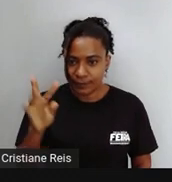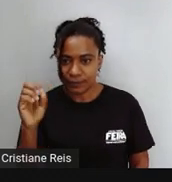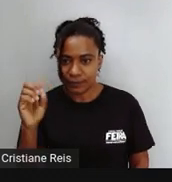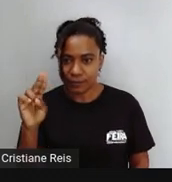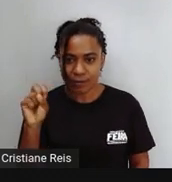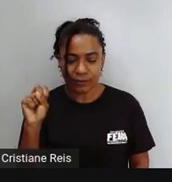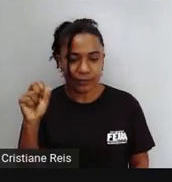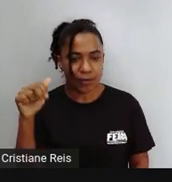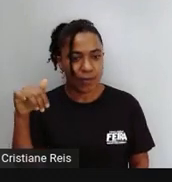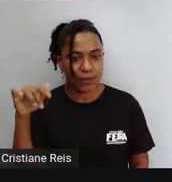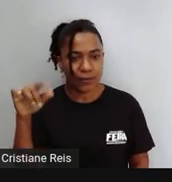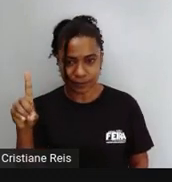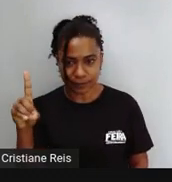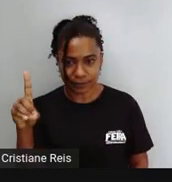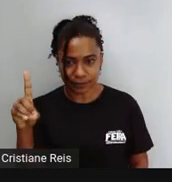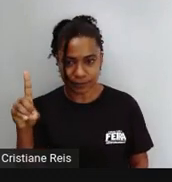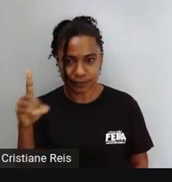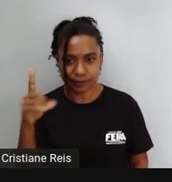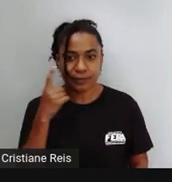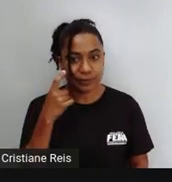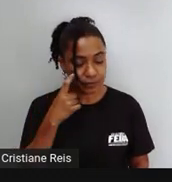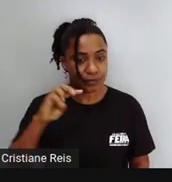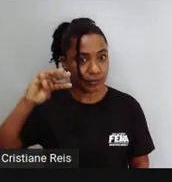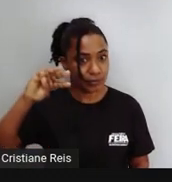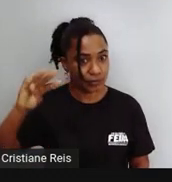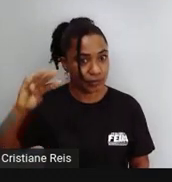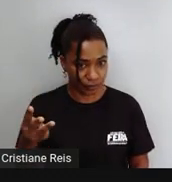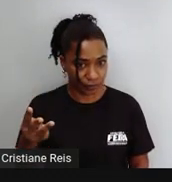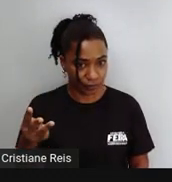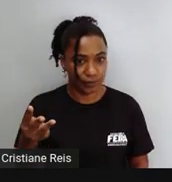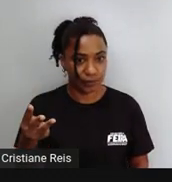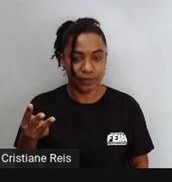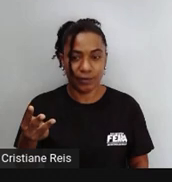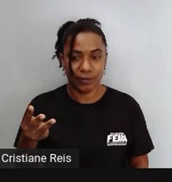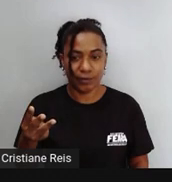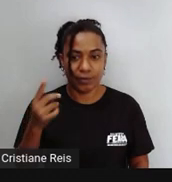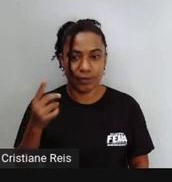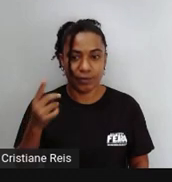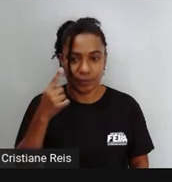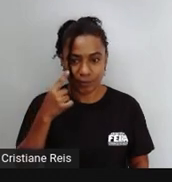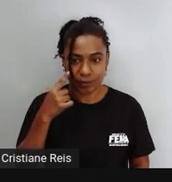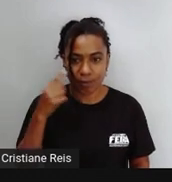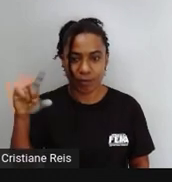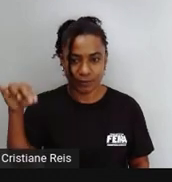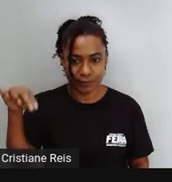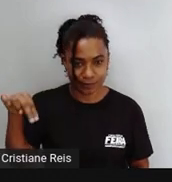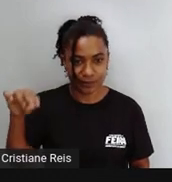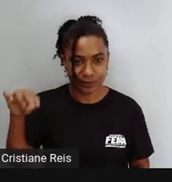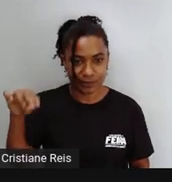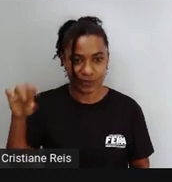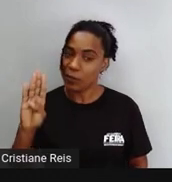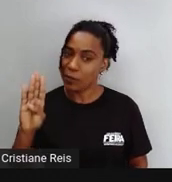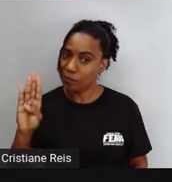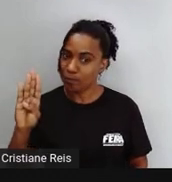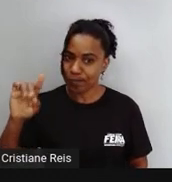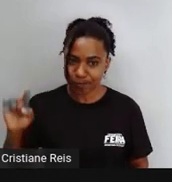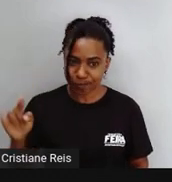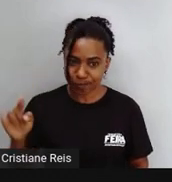E a partir do milhão, million, bilhão, billion, and so on. E assim